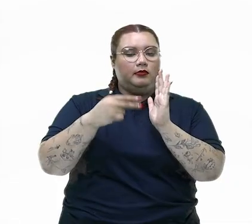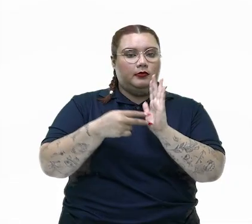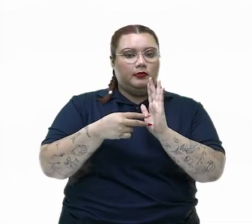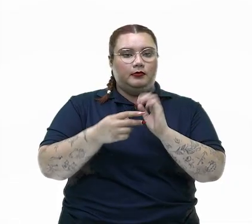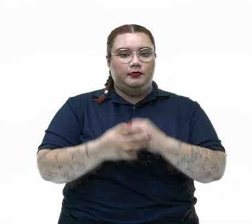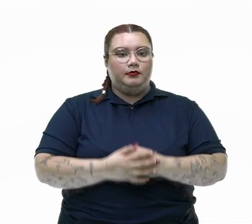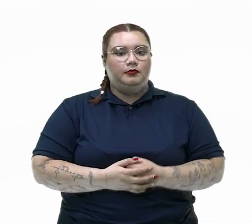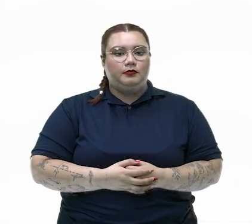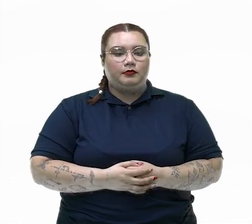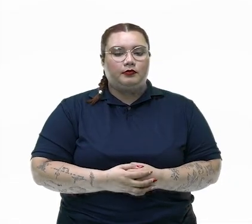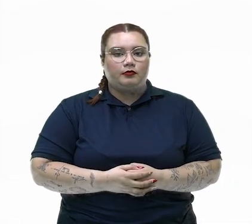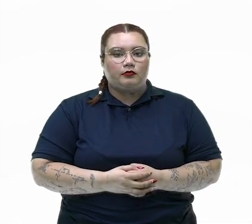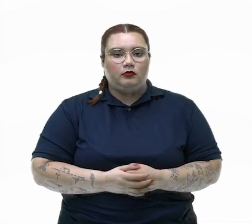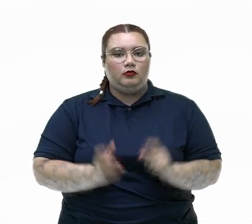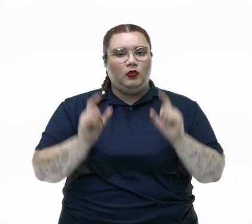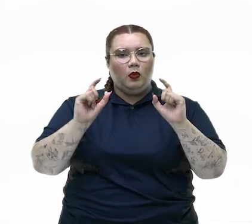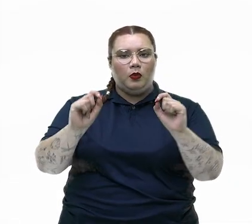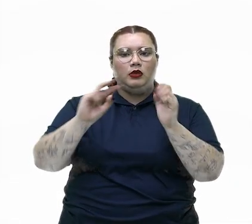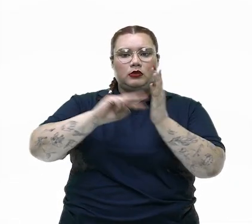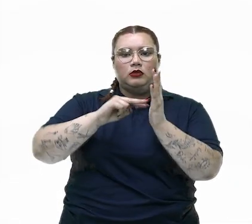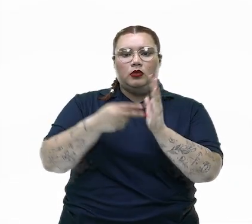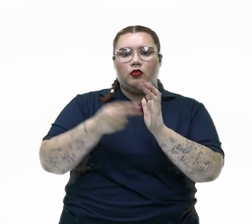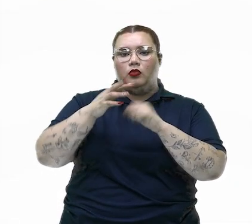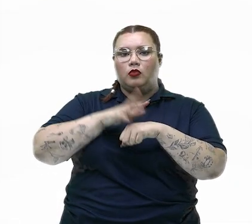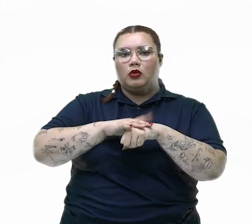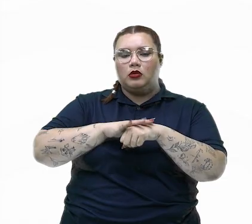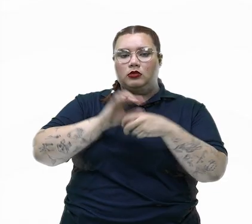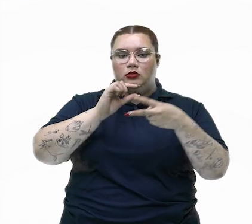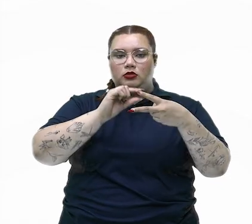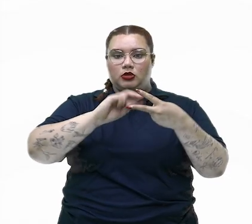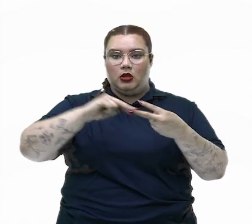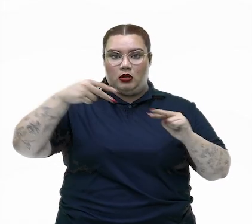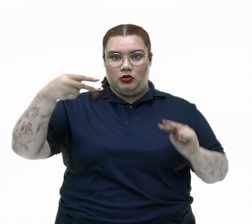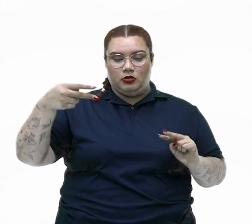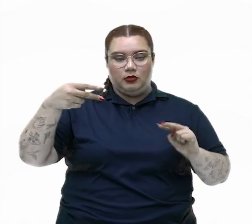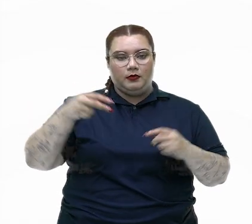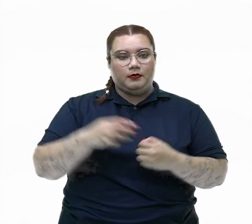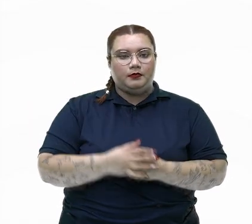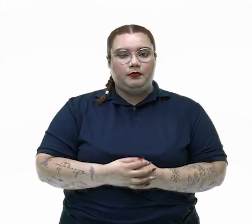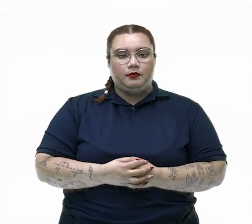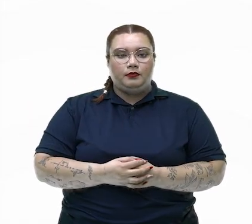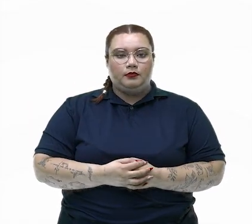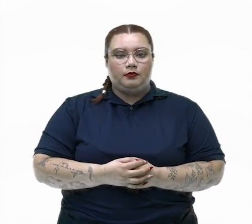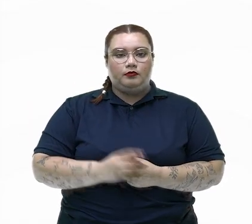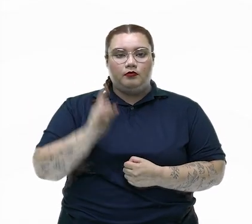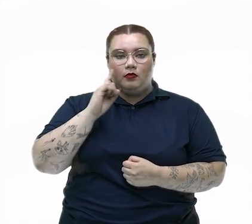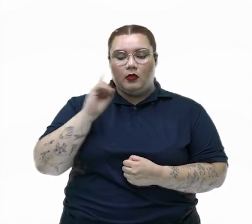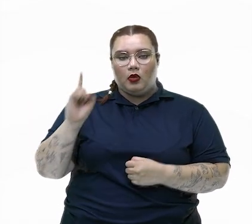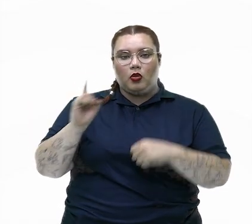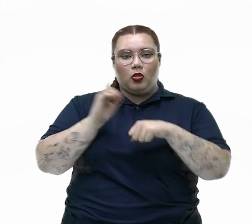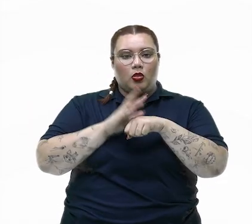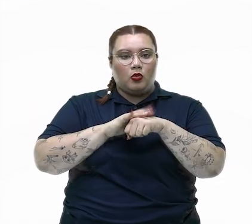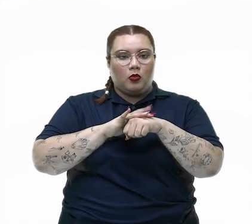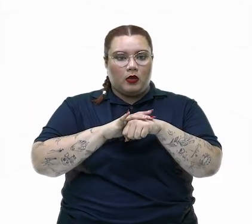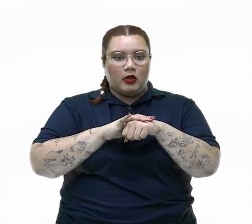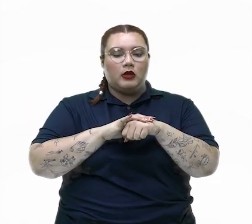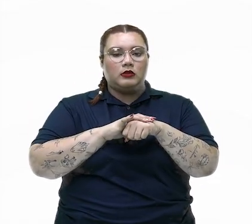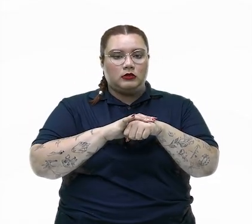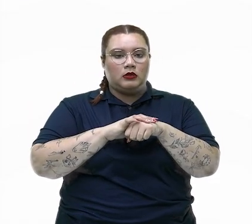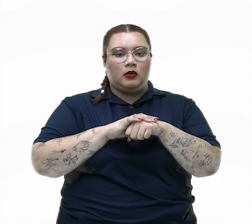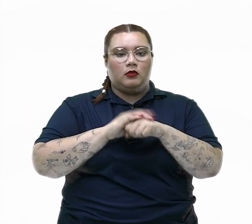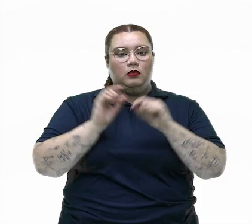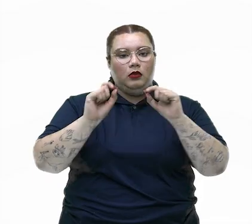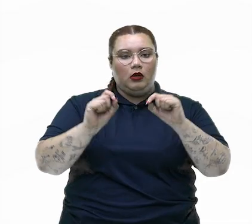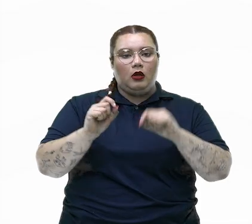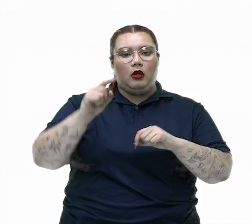doenças? Então, o que é a doença genética? A doença genética, né, este termo, é uma